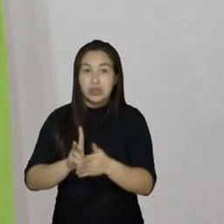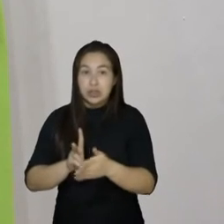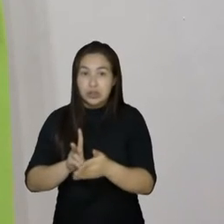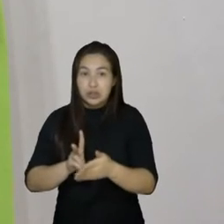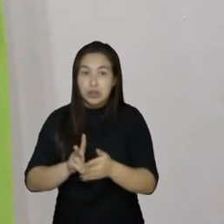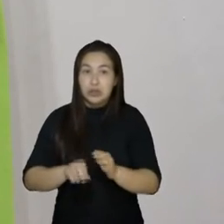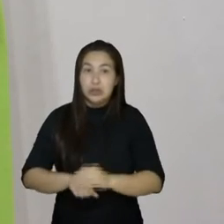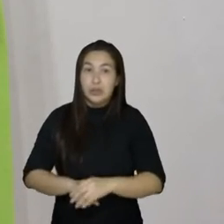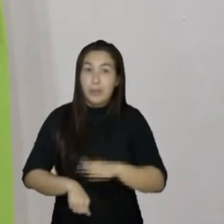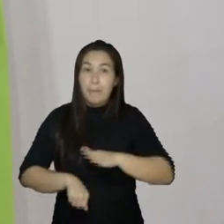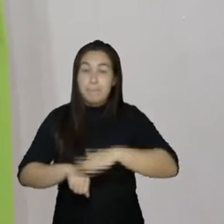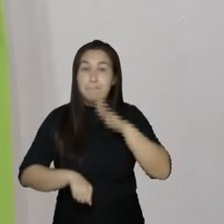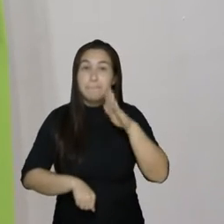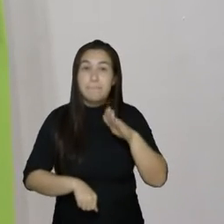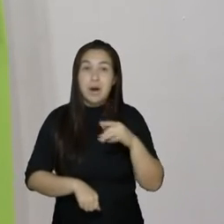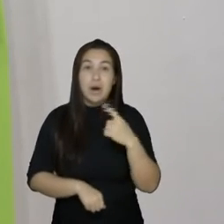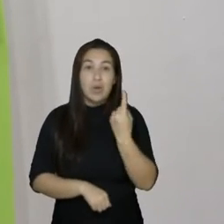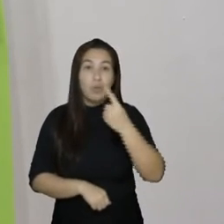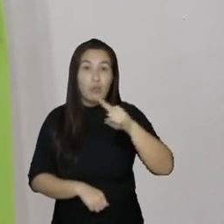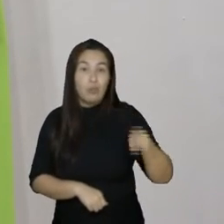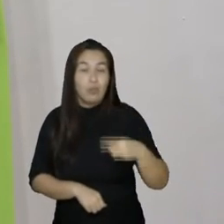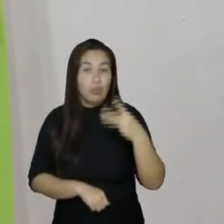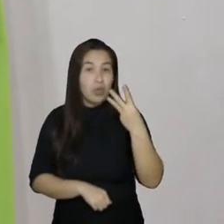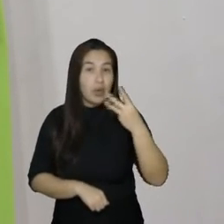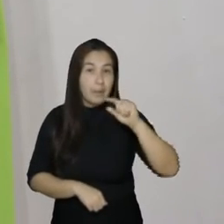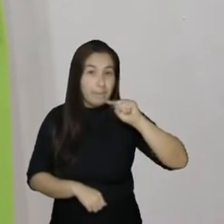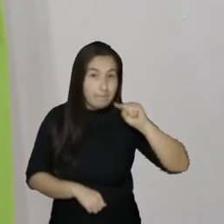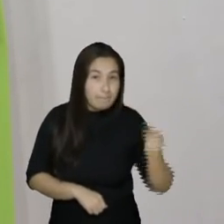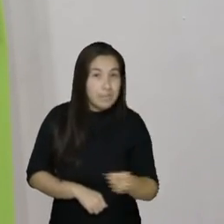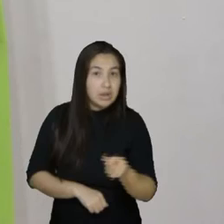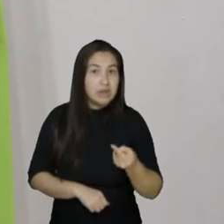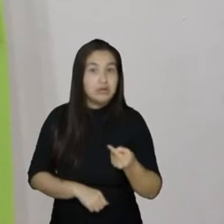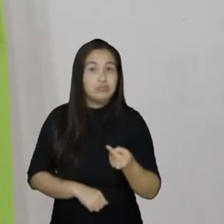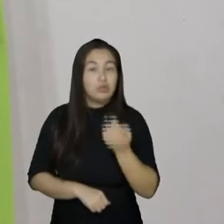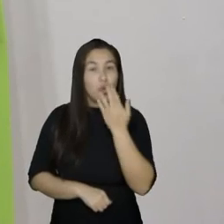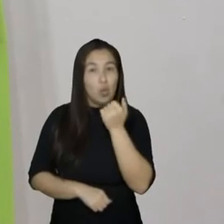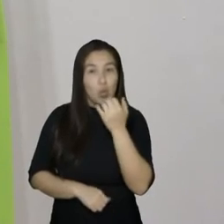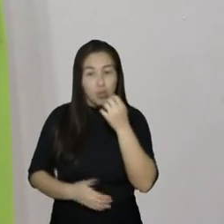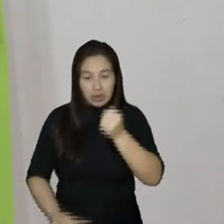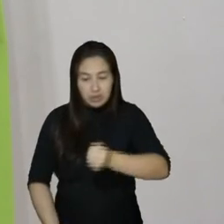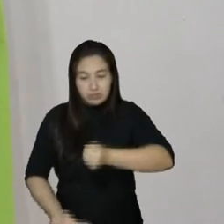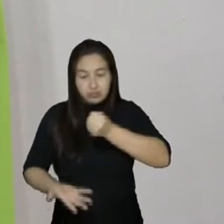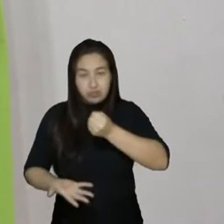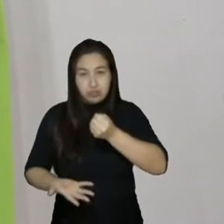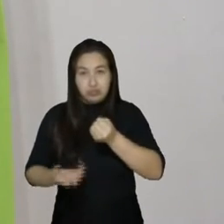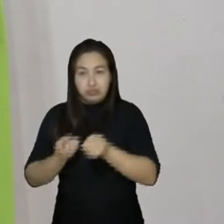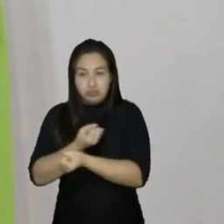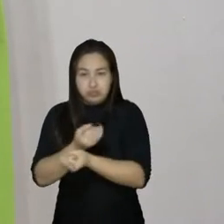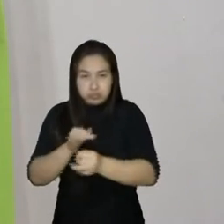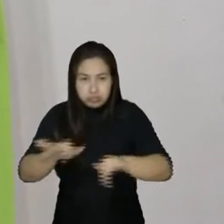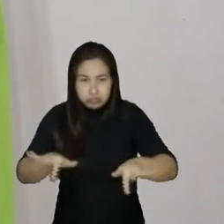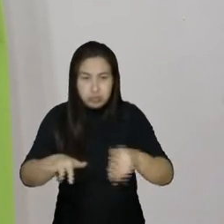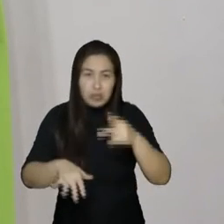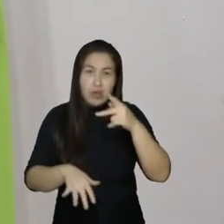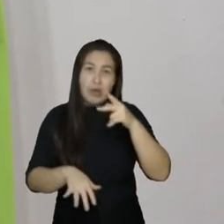de 1,3 milhão de cestas básicas para 200 mil famílias